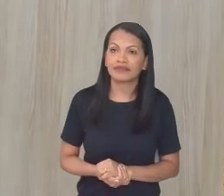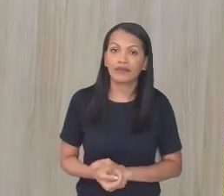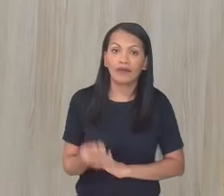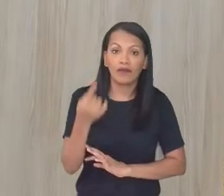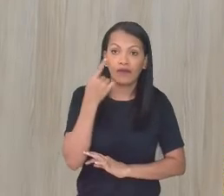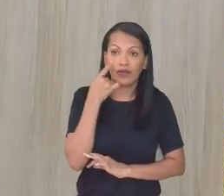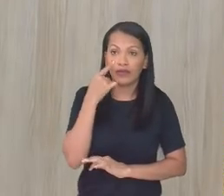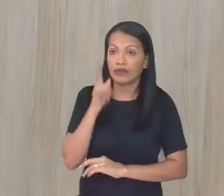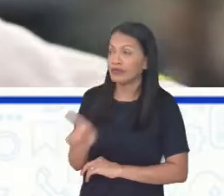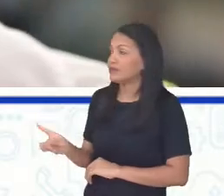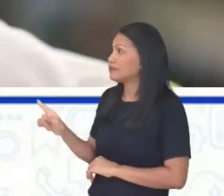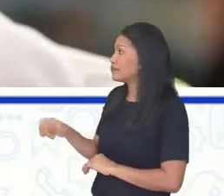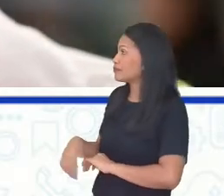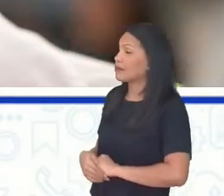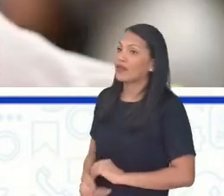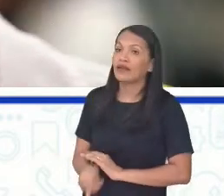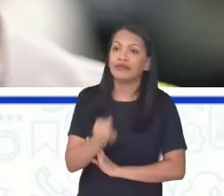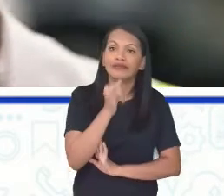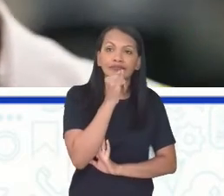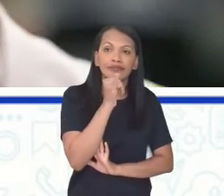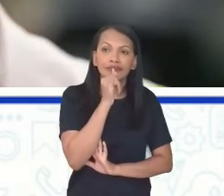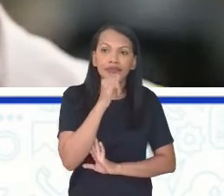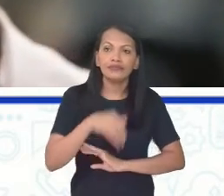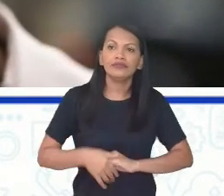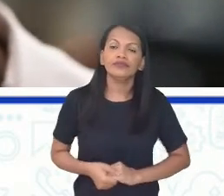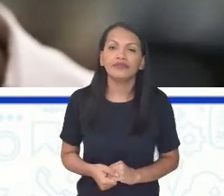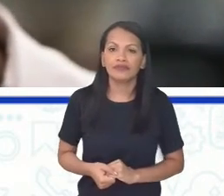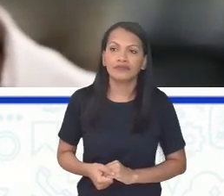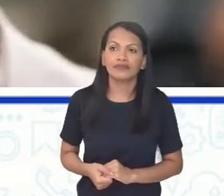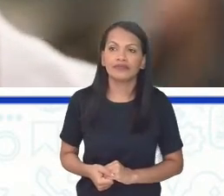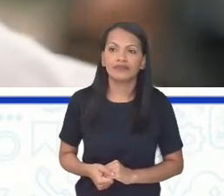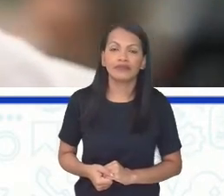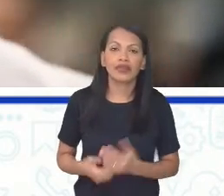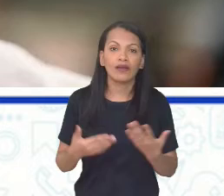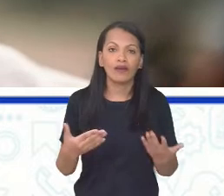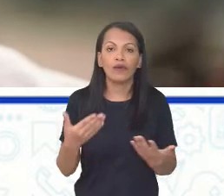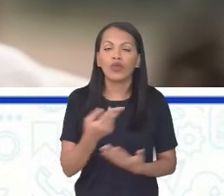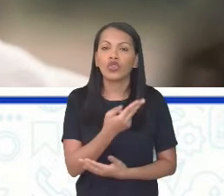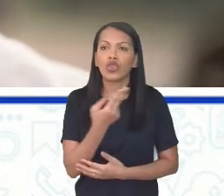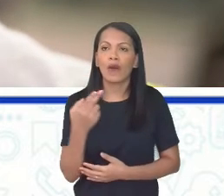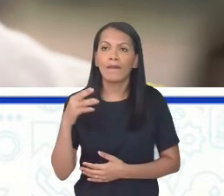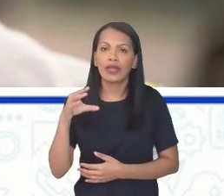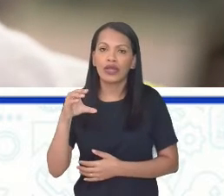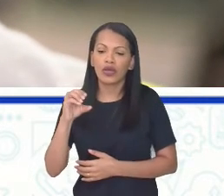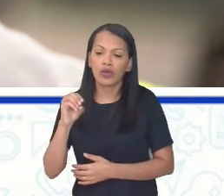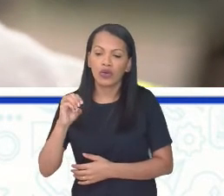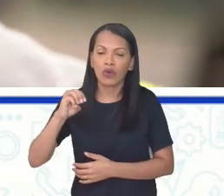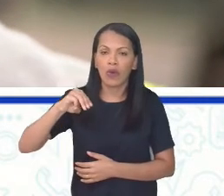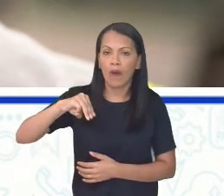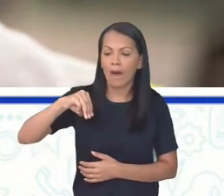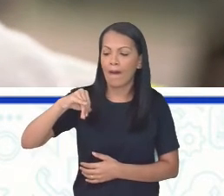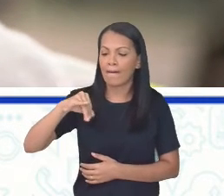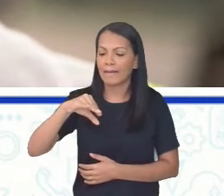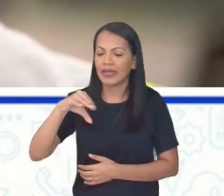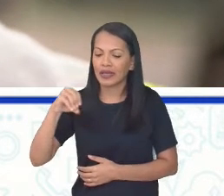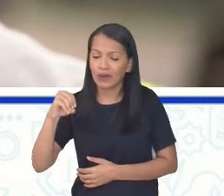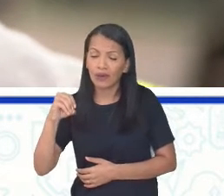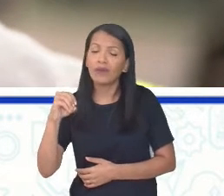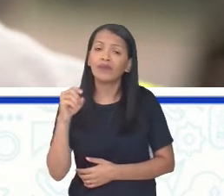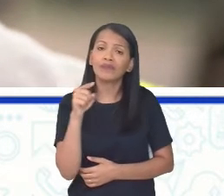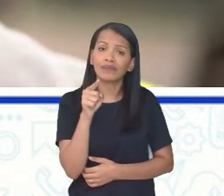Então, veja aí um exemplo. Cômico, engraçado. Pois é, vejam, 2 palavras